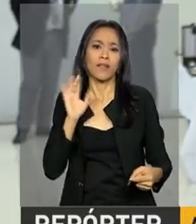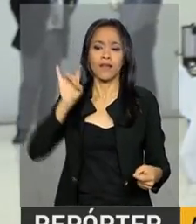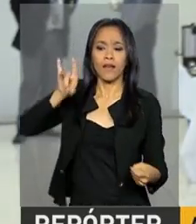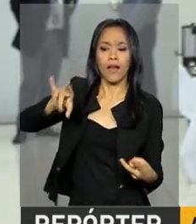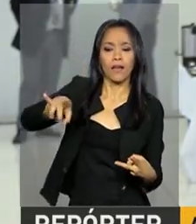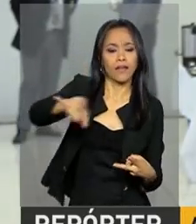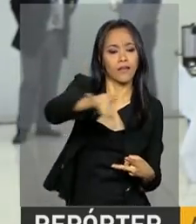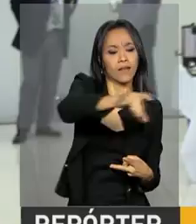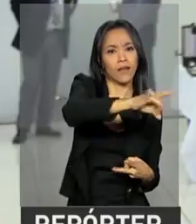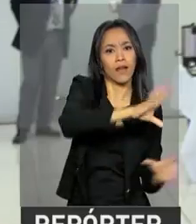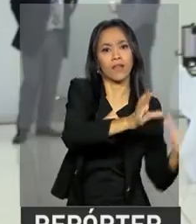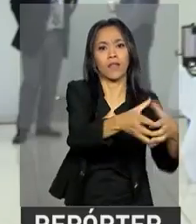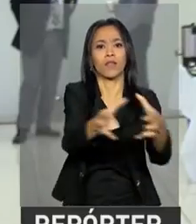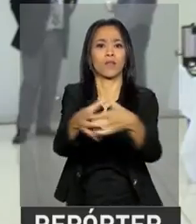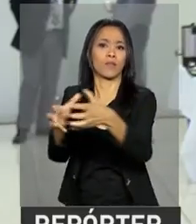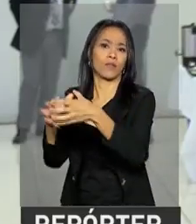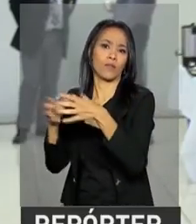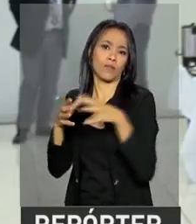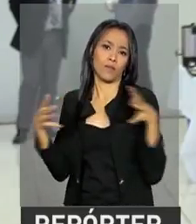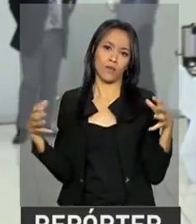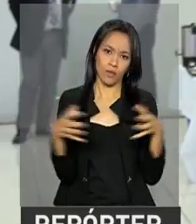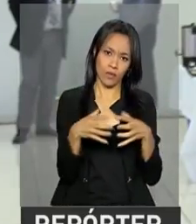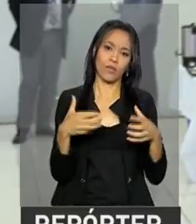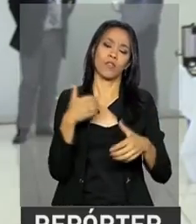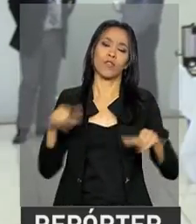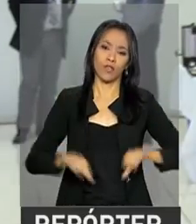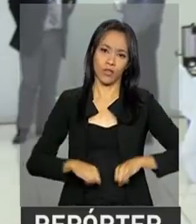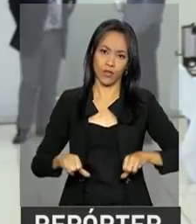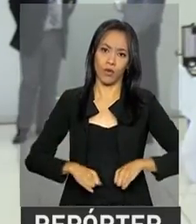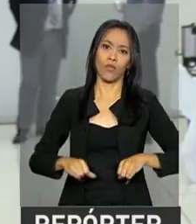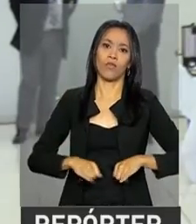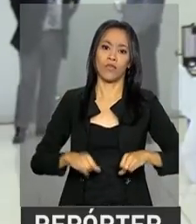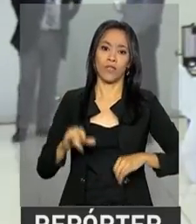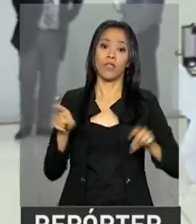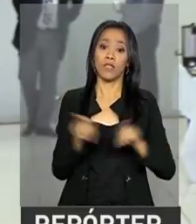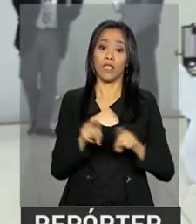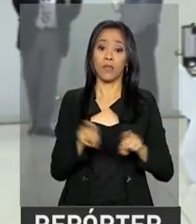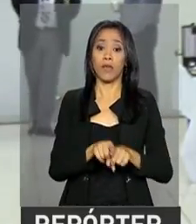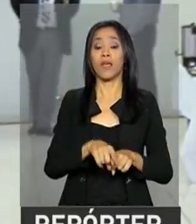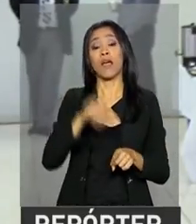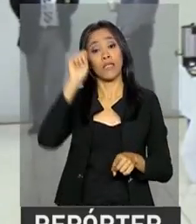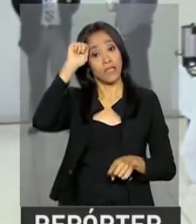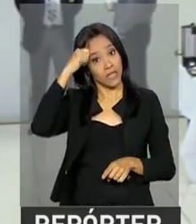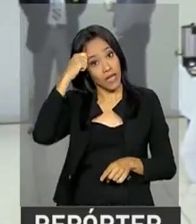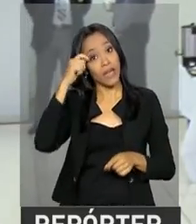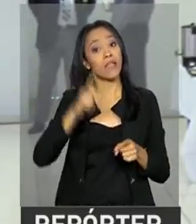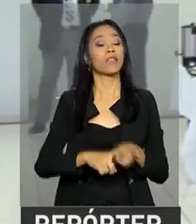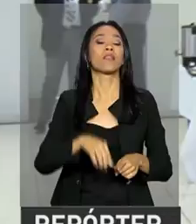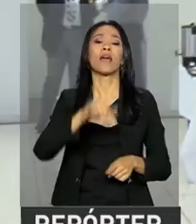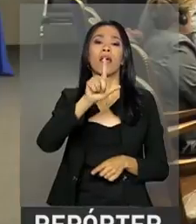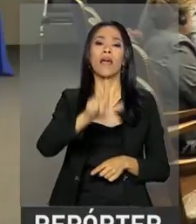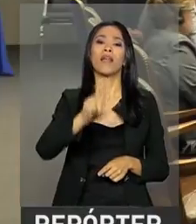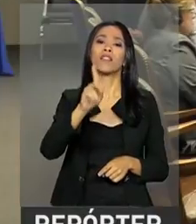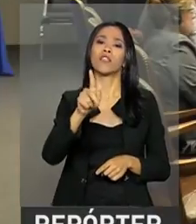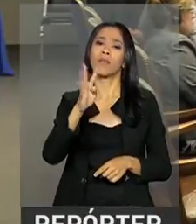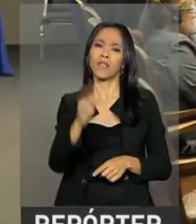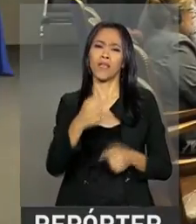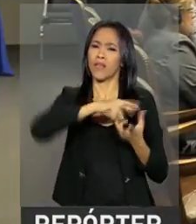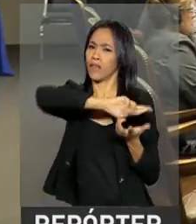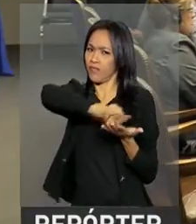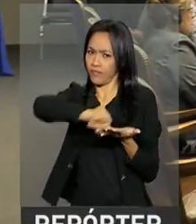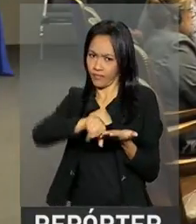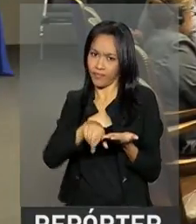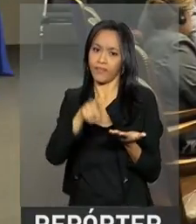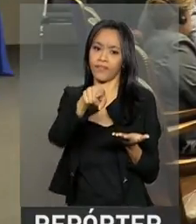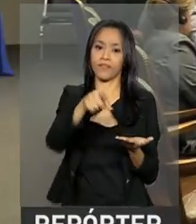essa vulnerabilidade única que sofre a população LGBT negra, especialmente as mulheres trans e travestis negras. Durante as